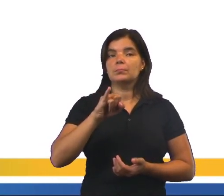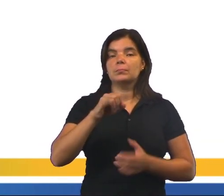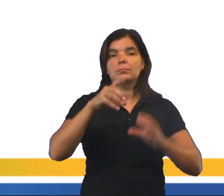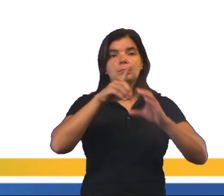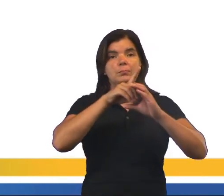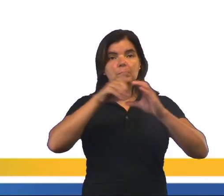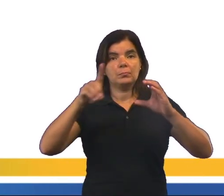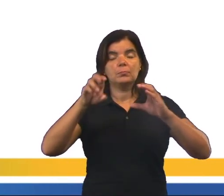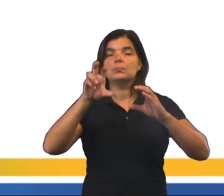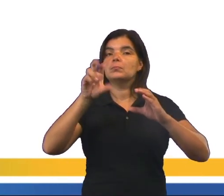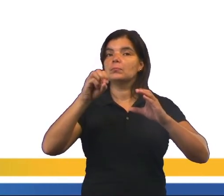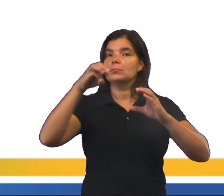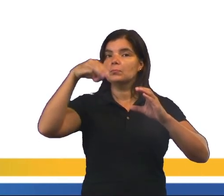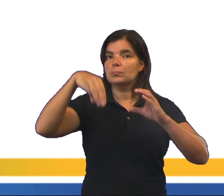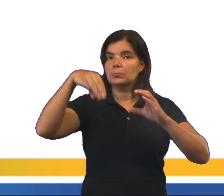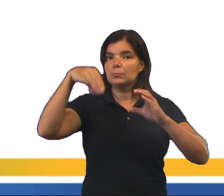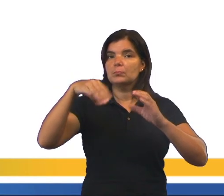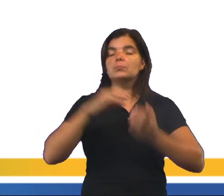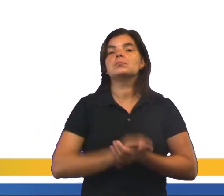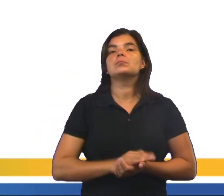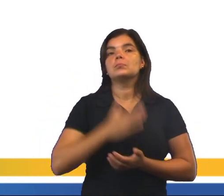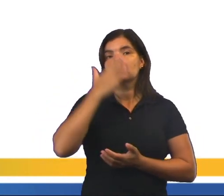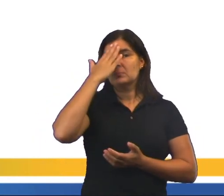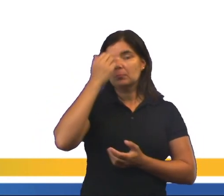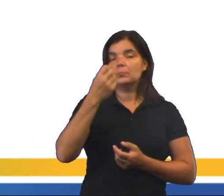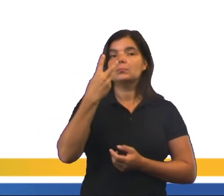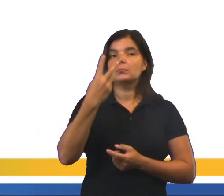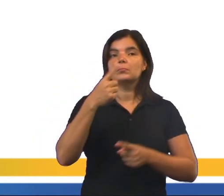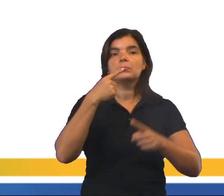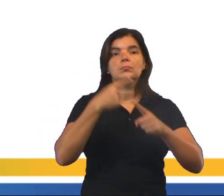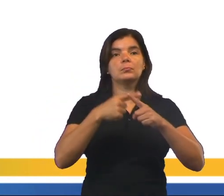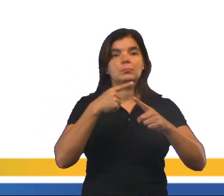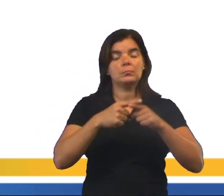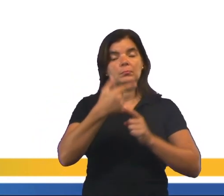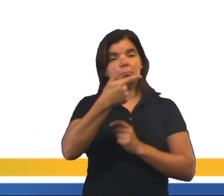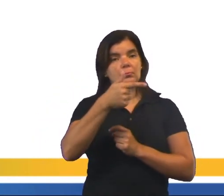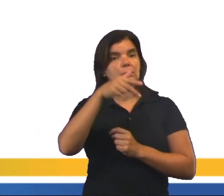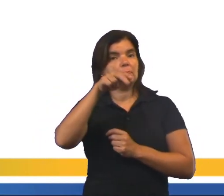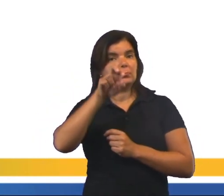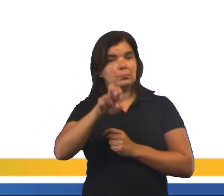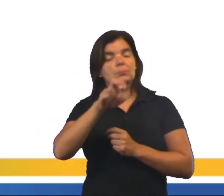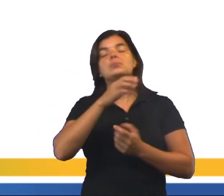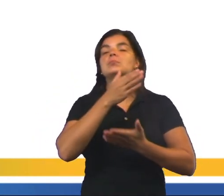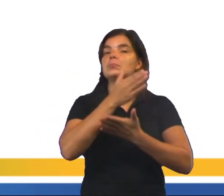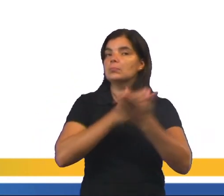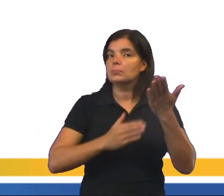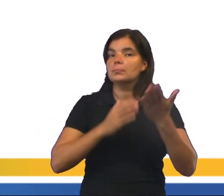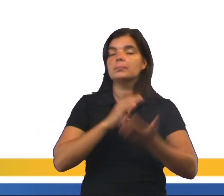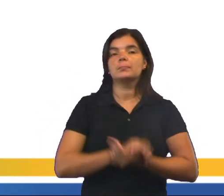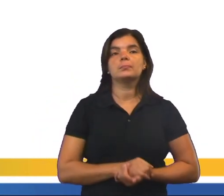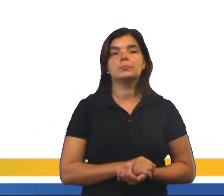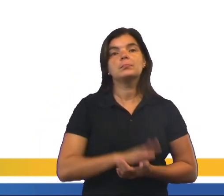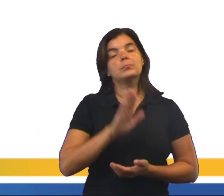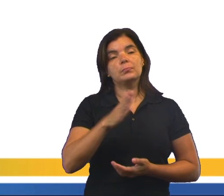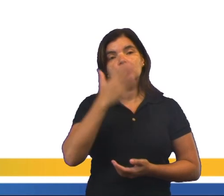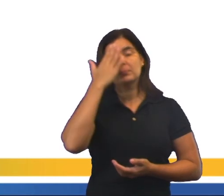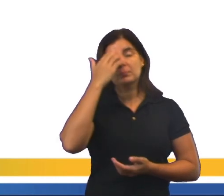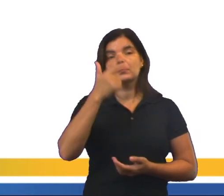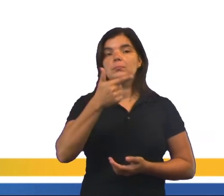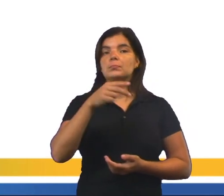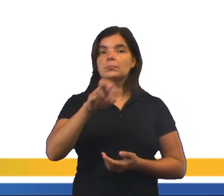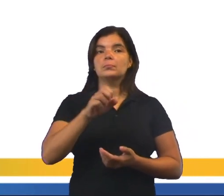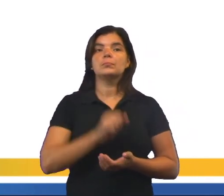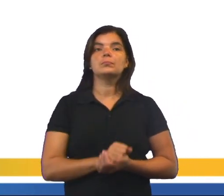Mesma situação. O diâmetro já sabemos que é 2 vezes o raio. Então, se é 50 metros, o raio é metade disso. Então, o raio será